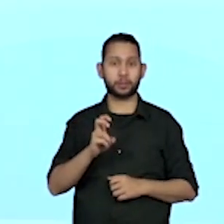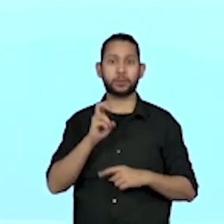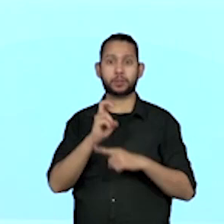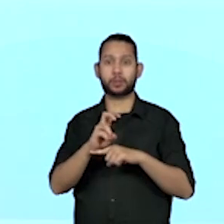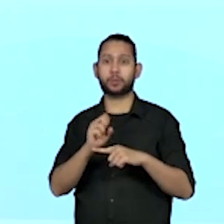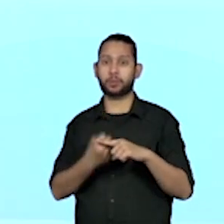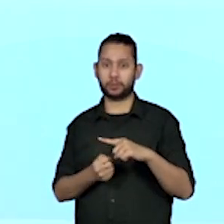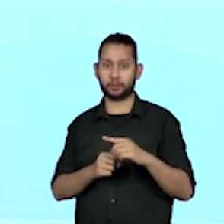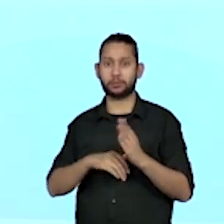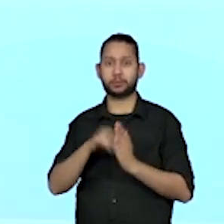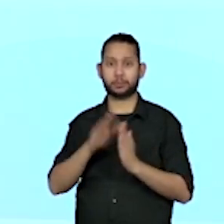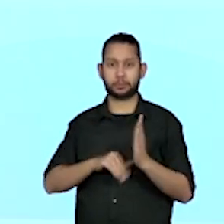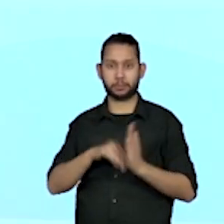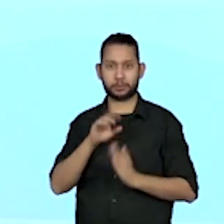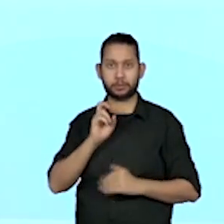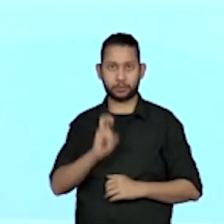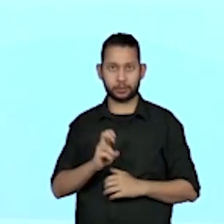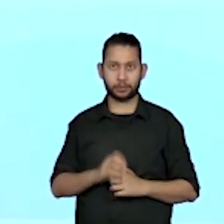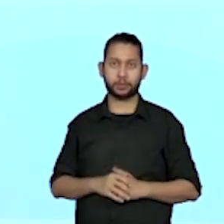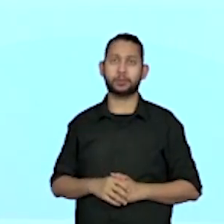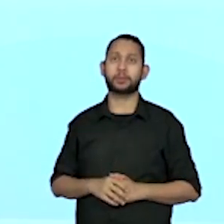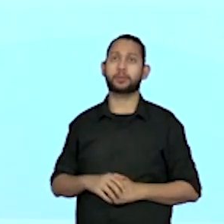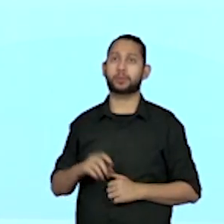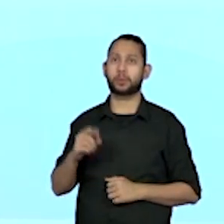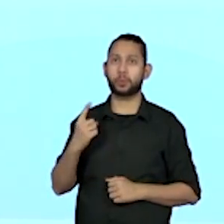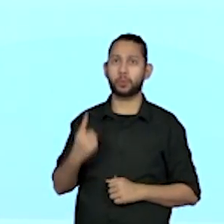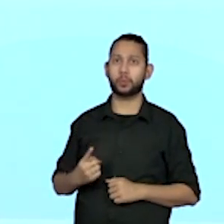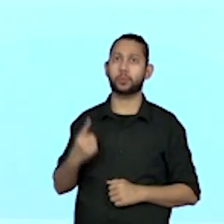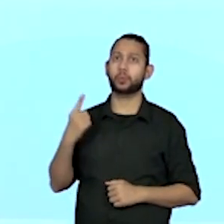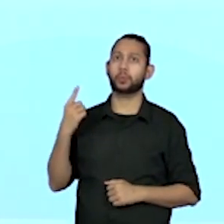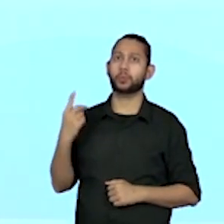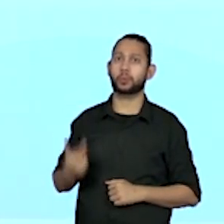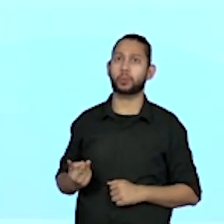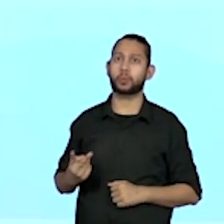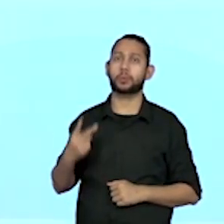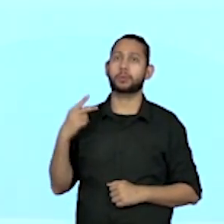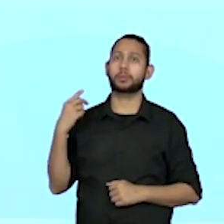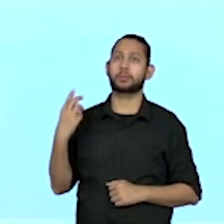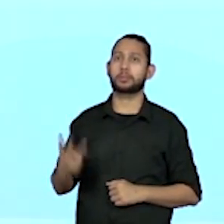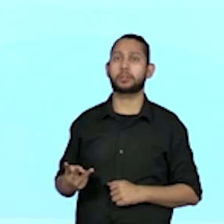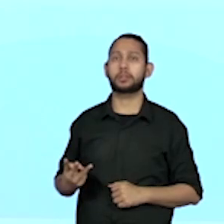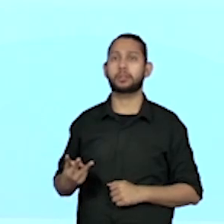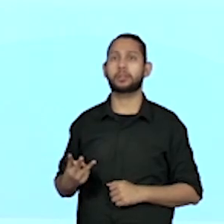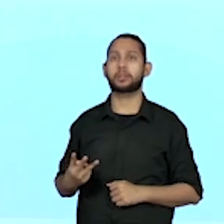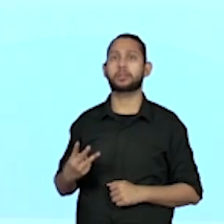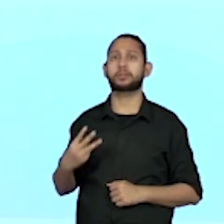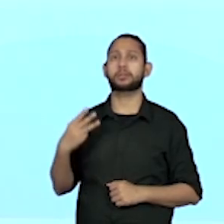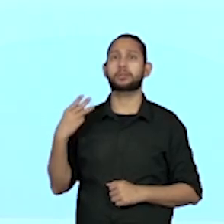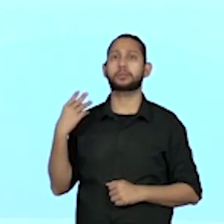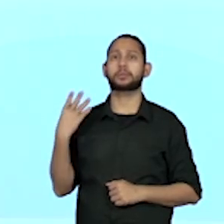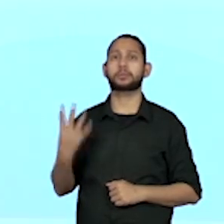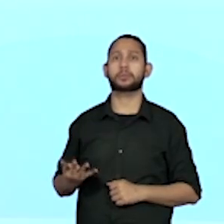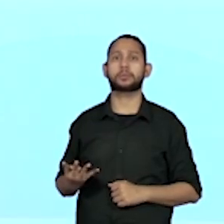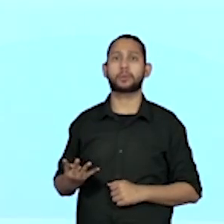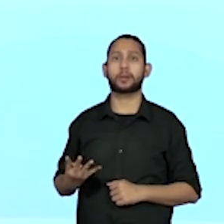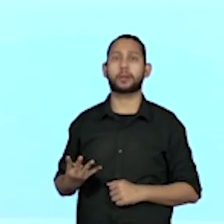que pintar 5. Vamos lá. 1 parte, 2 partes, 3